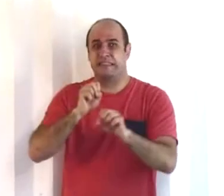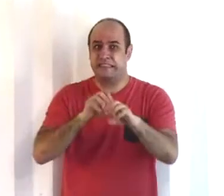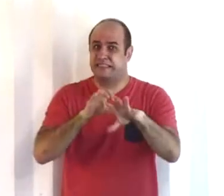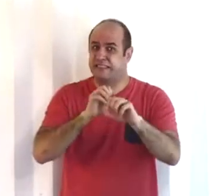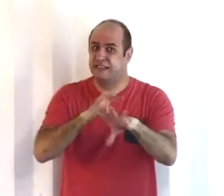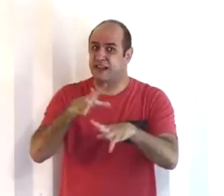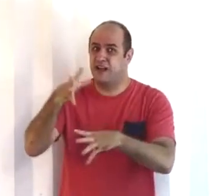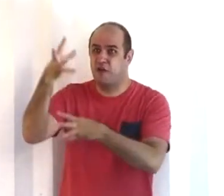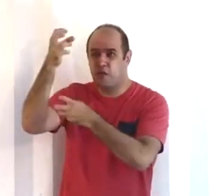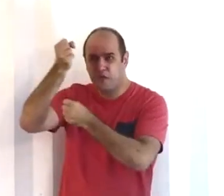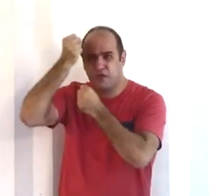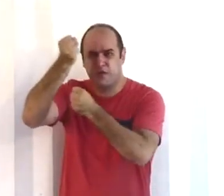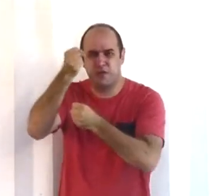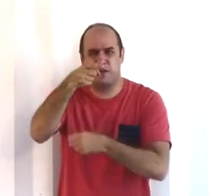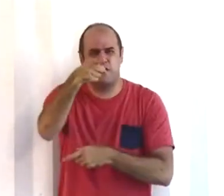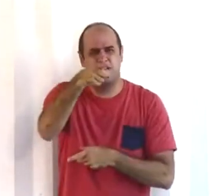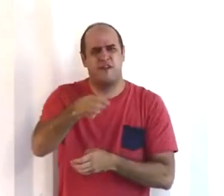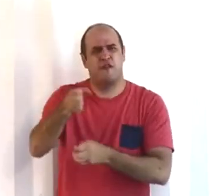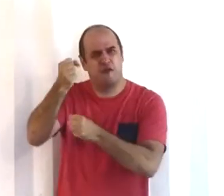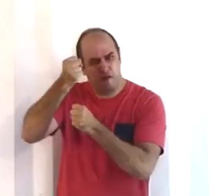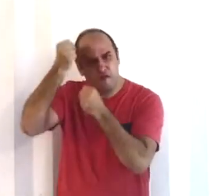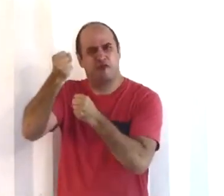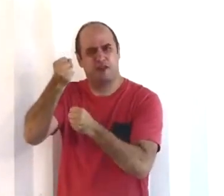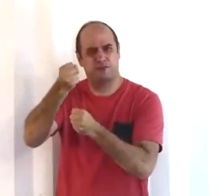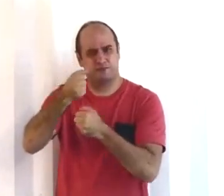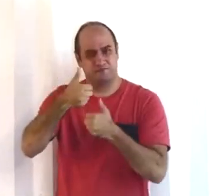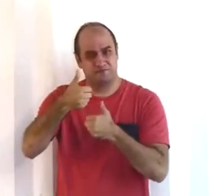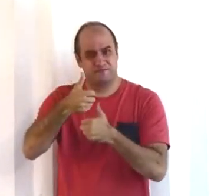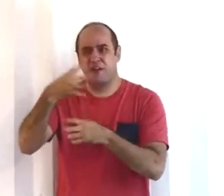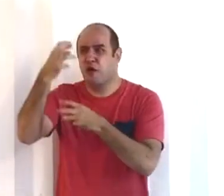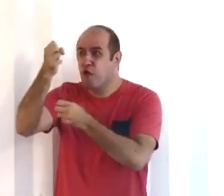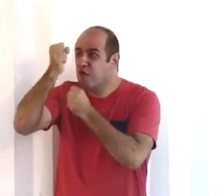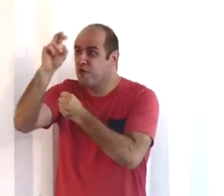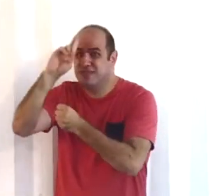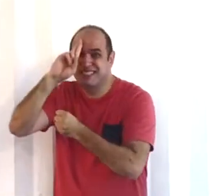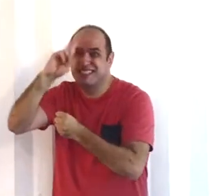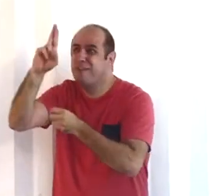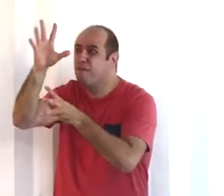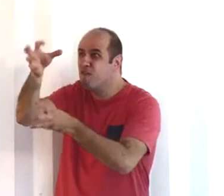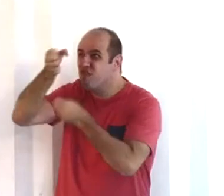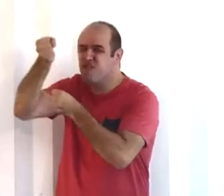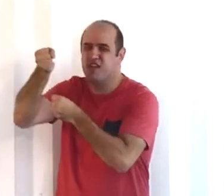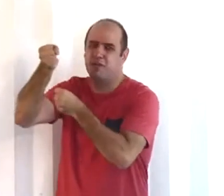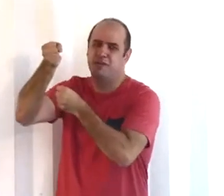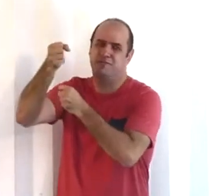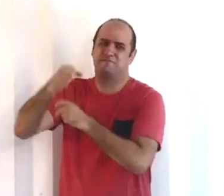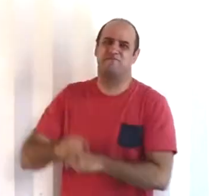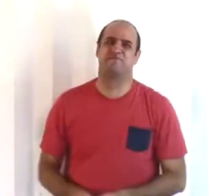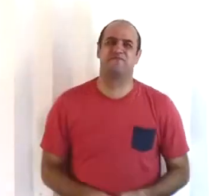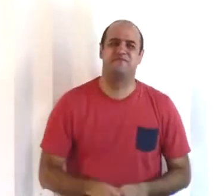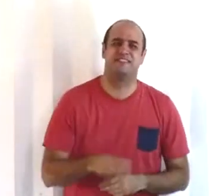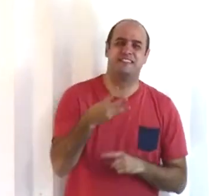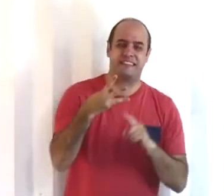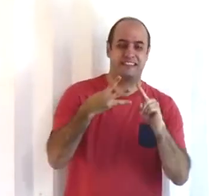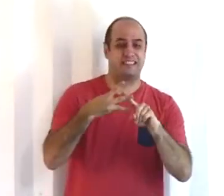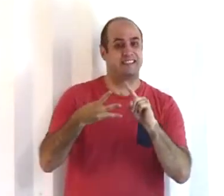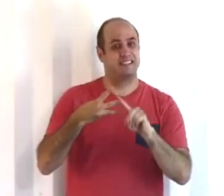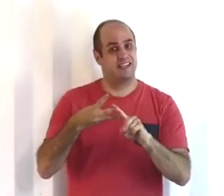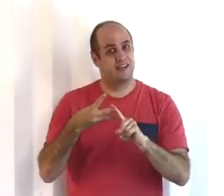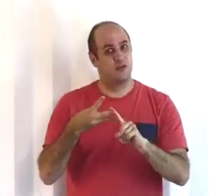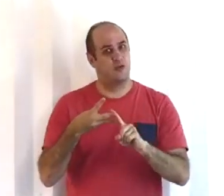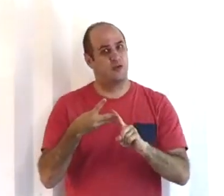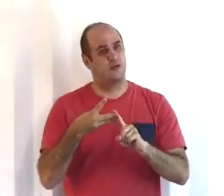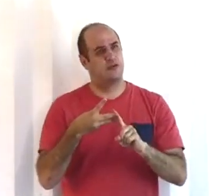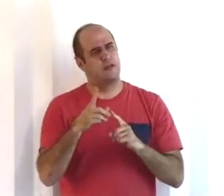instrução. Permaneça firme, tá bom? Firme no Senhor, criança. A segunda não é exatamente